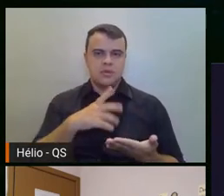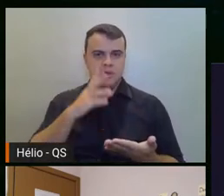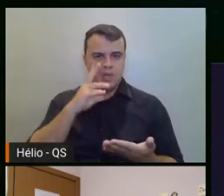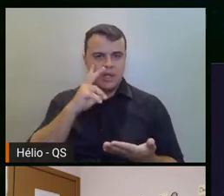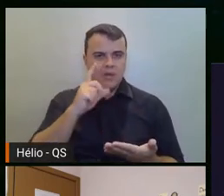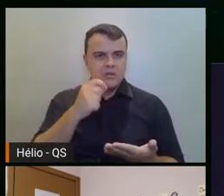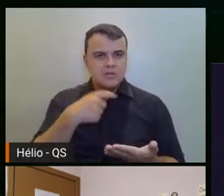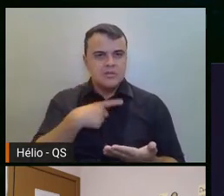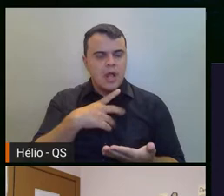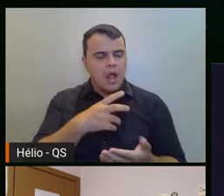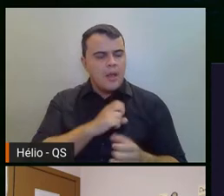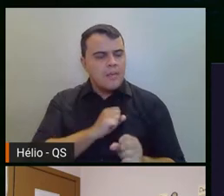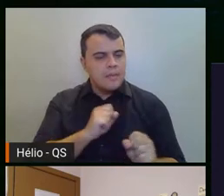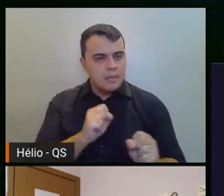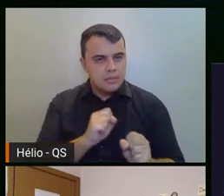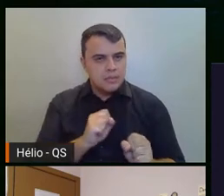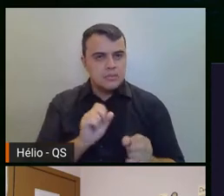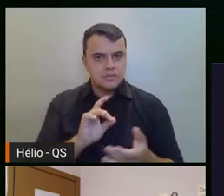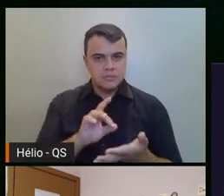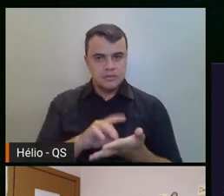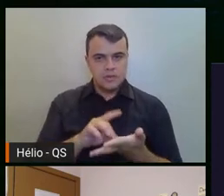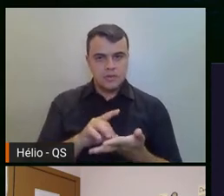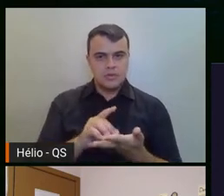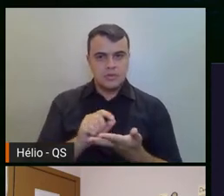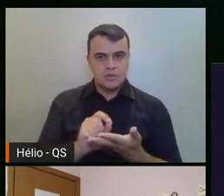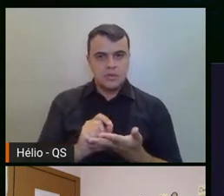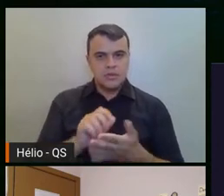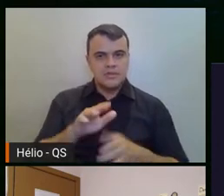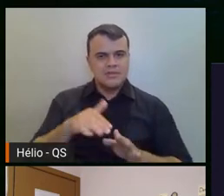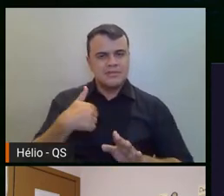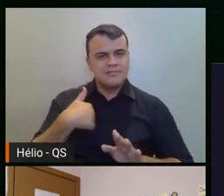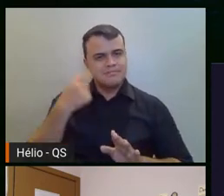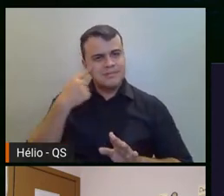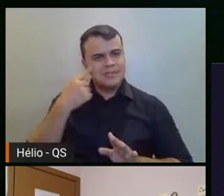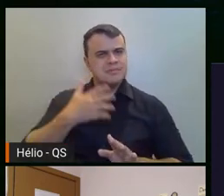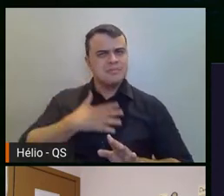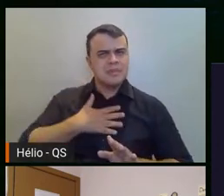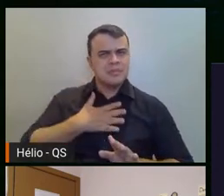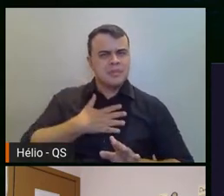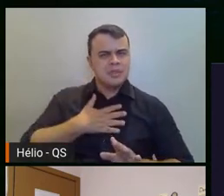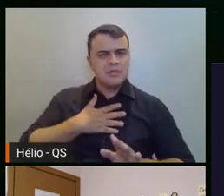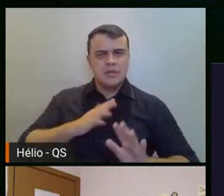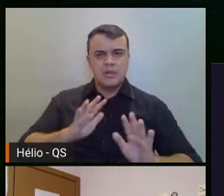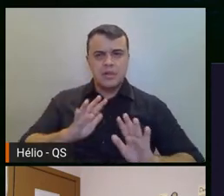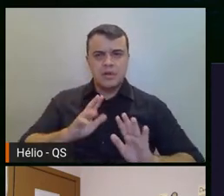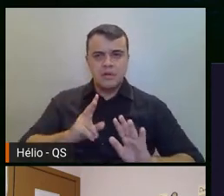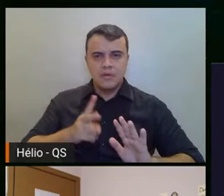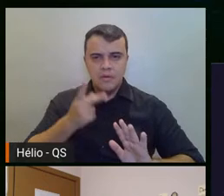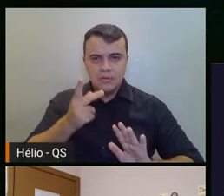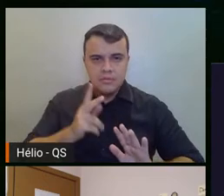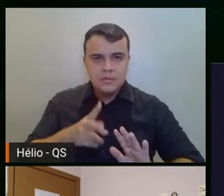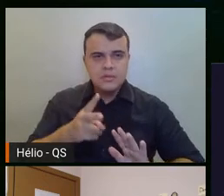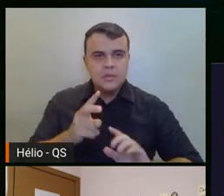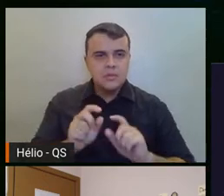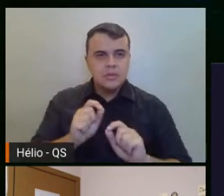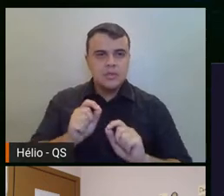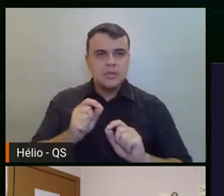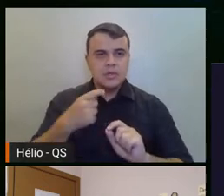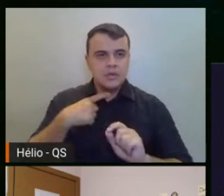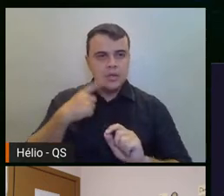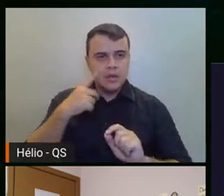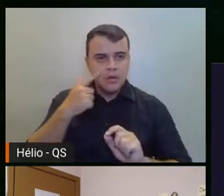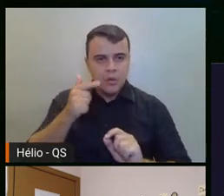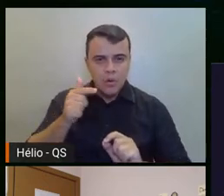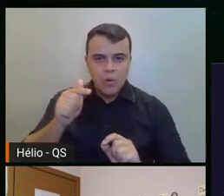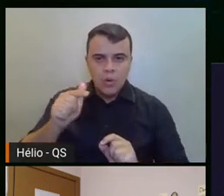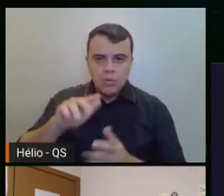coisa que te dá paixão mesmo de fazer então muitas vezes não sei se é para mim tudo mais eu sempre falo Poxa João Chapéu do